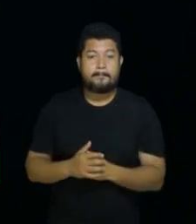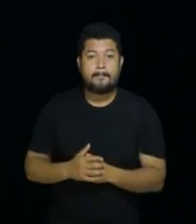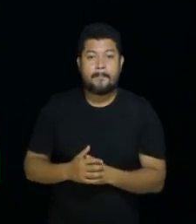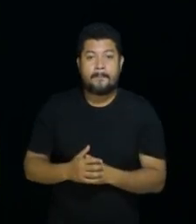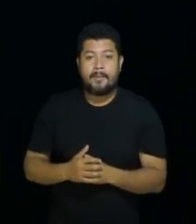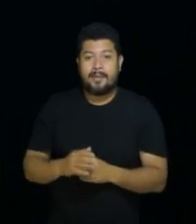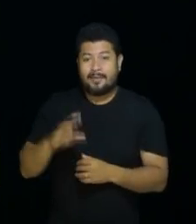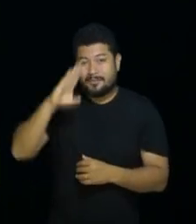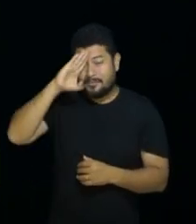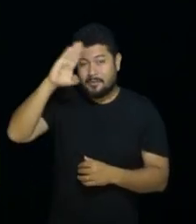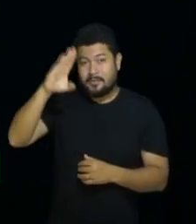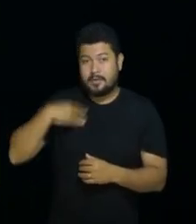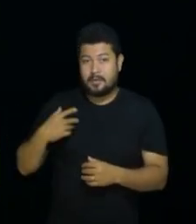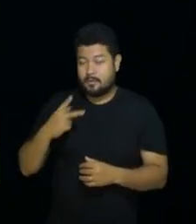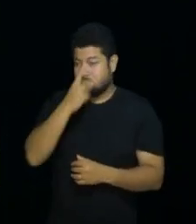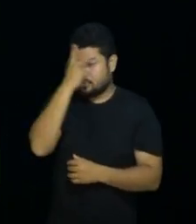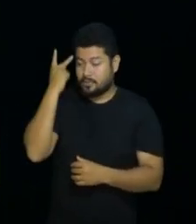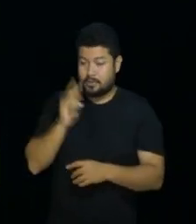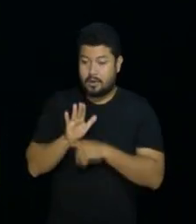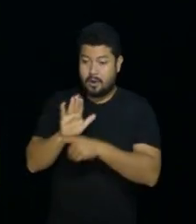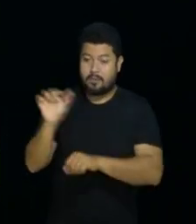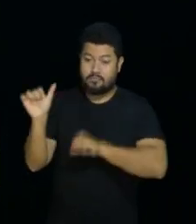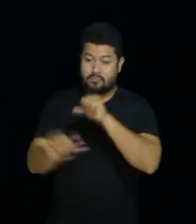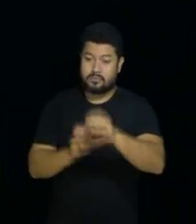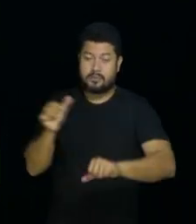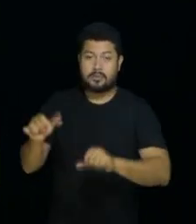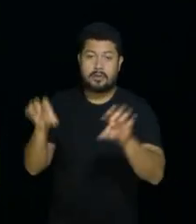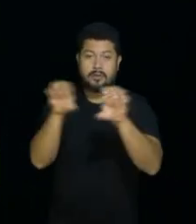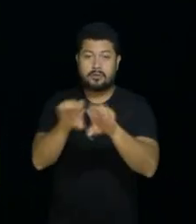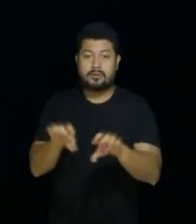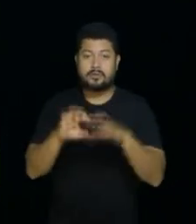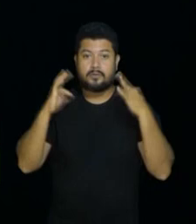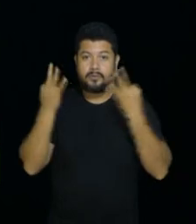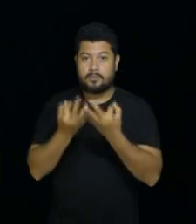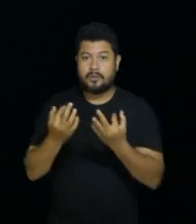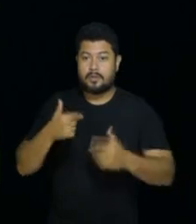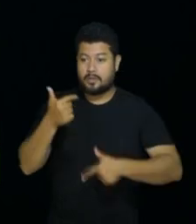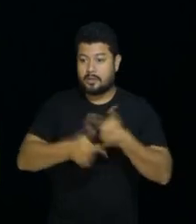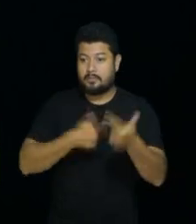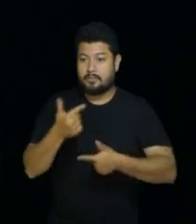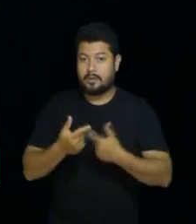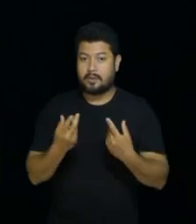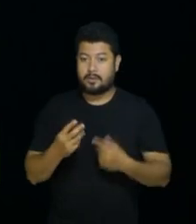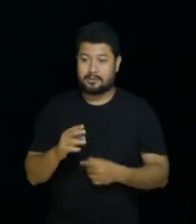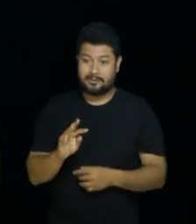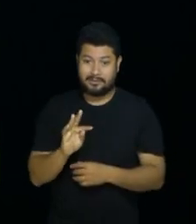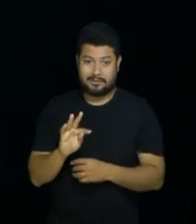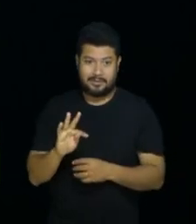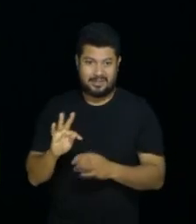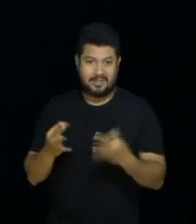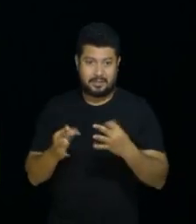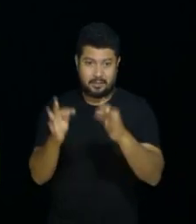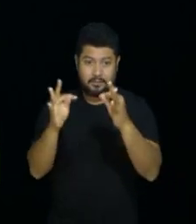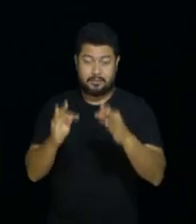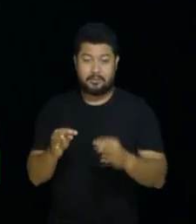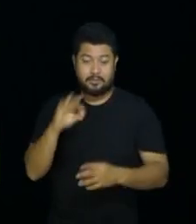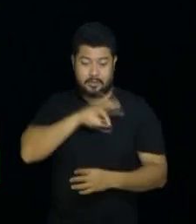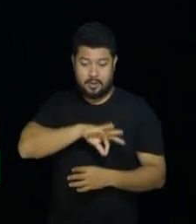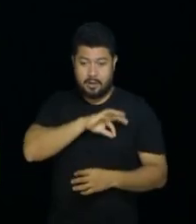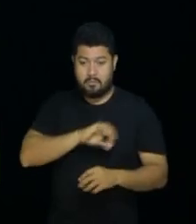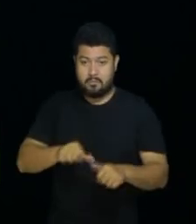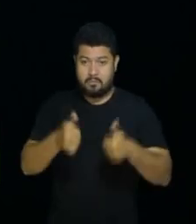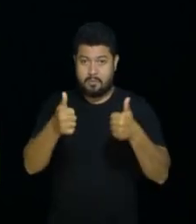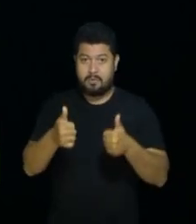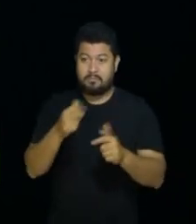pessoa possa ajudar a mudar a sua estrutura familiar. Quem trabalha na área de tecnologia recebe bons salários, tem boas perspectivas de trabalho, tanto